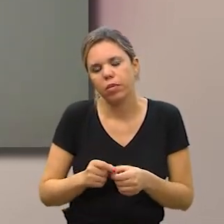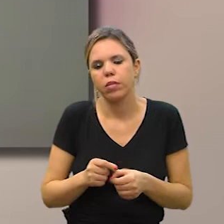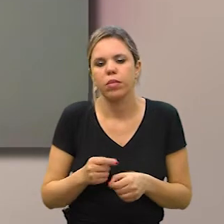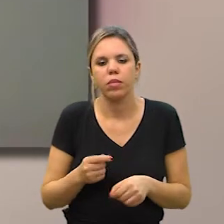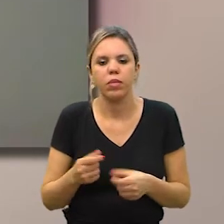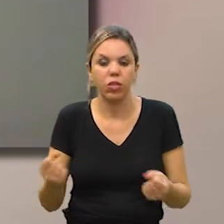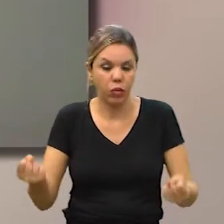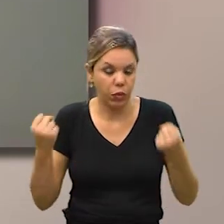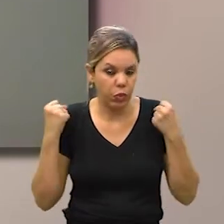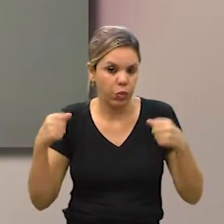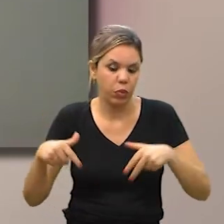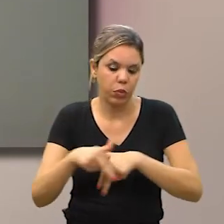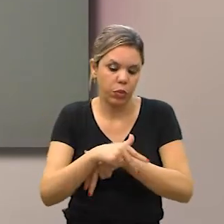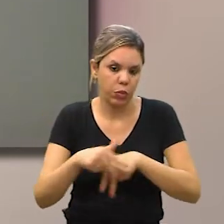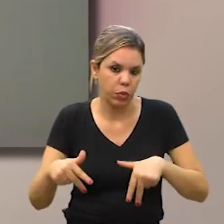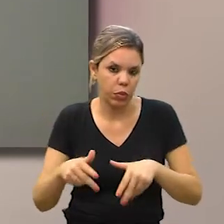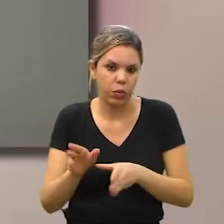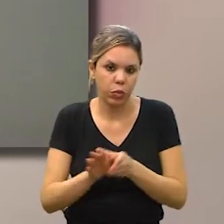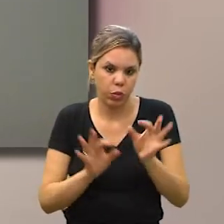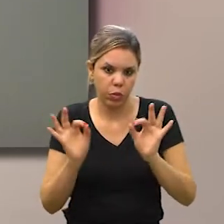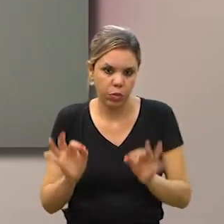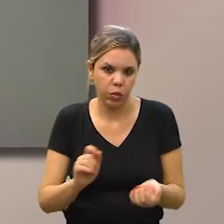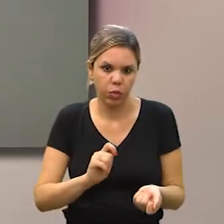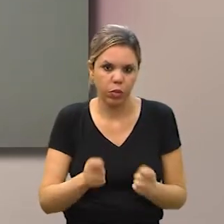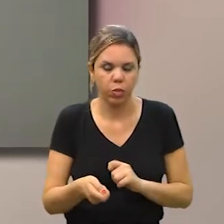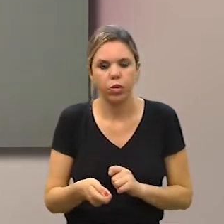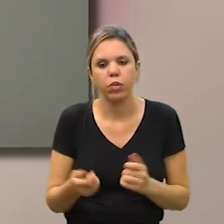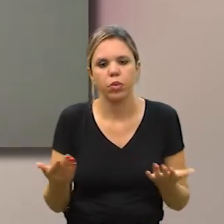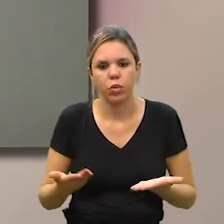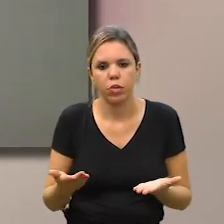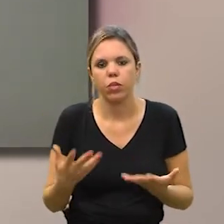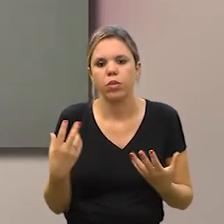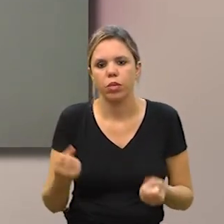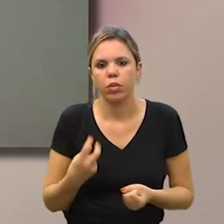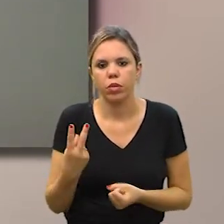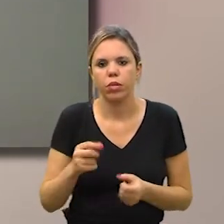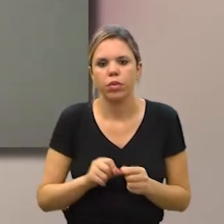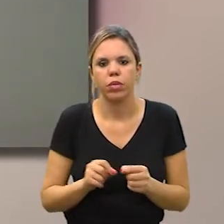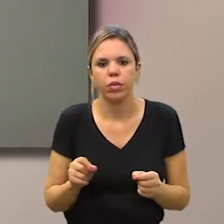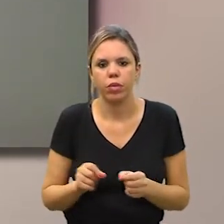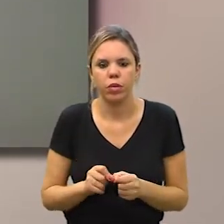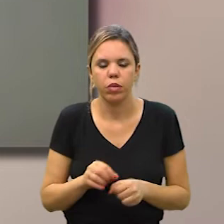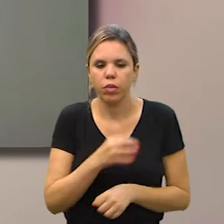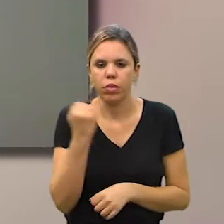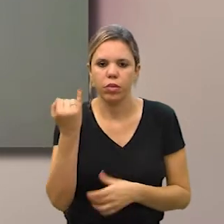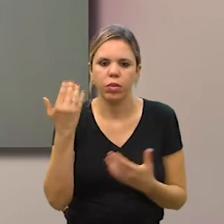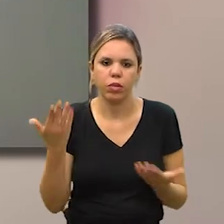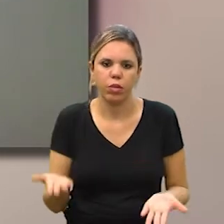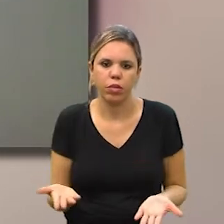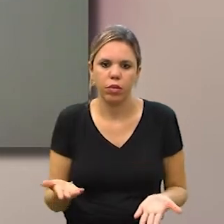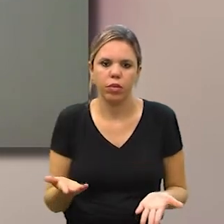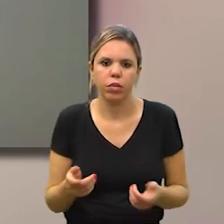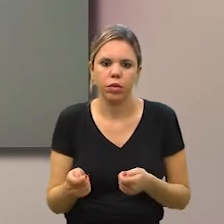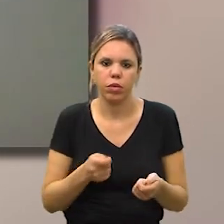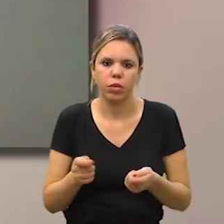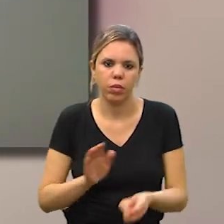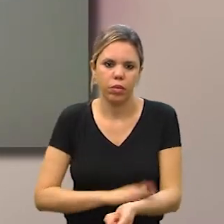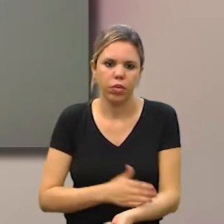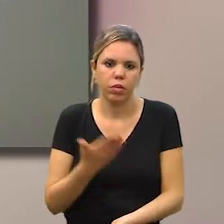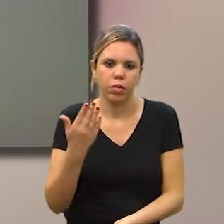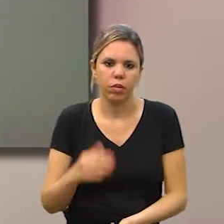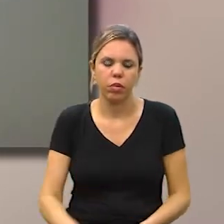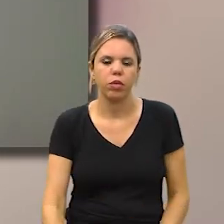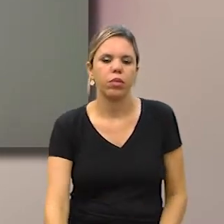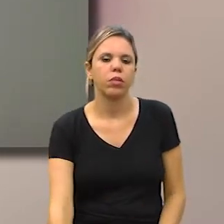uma dieta uma atividade física orientada e atividade física hoje é reconhecido como uma ferramenta importante para o controle da